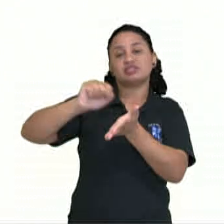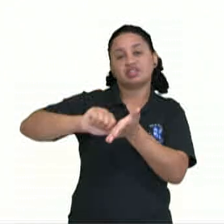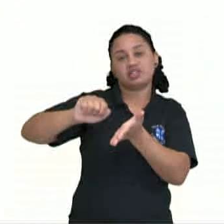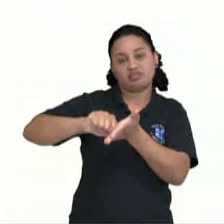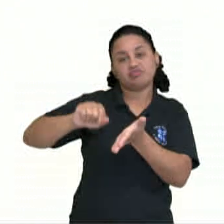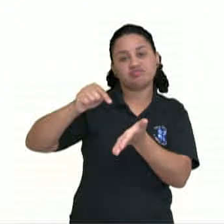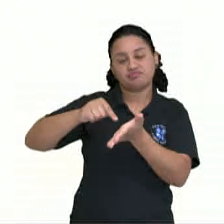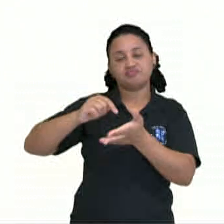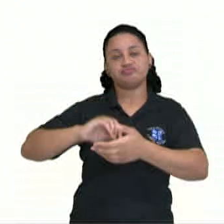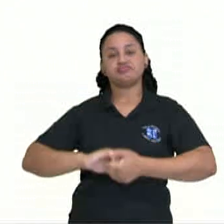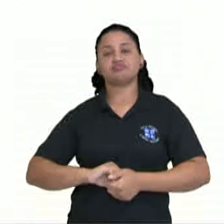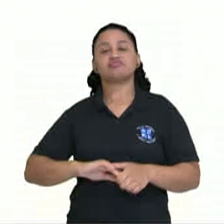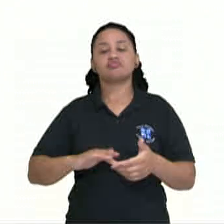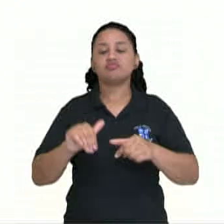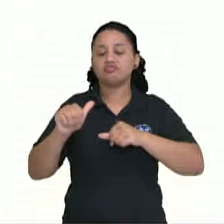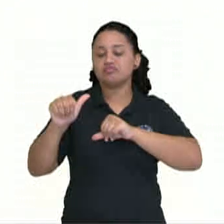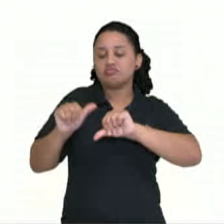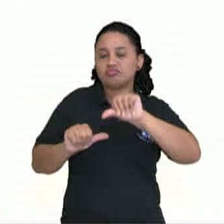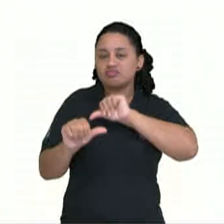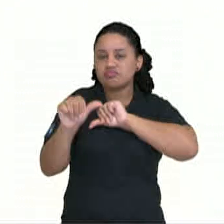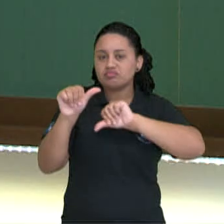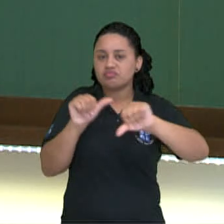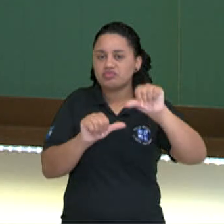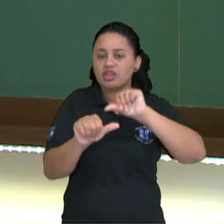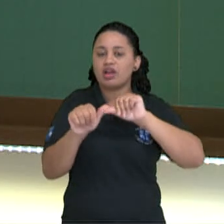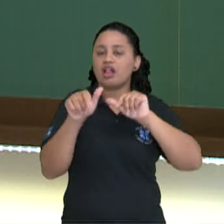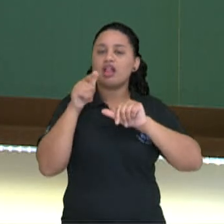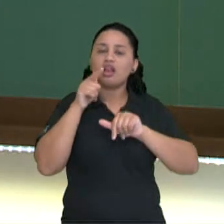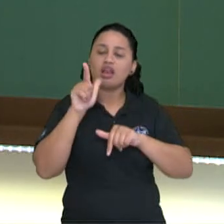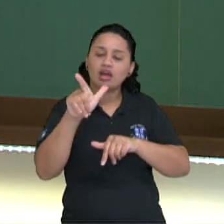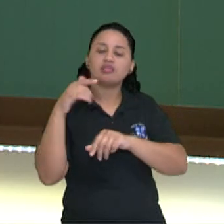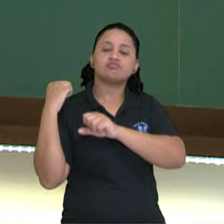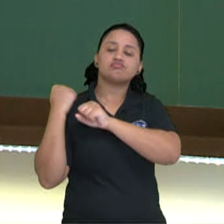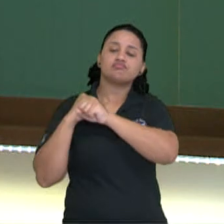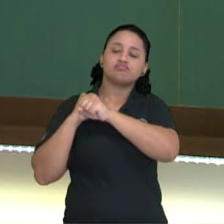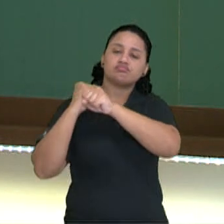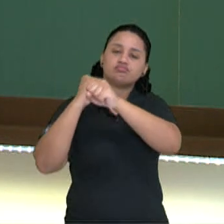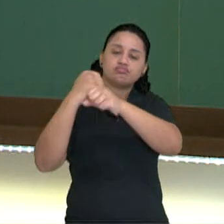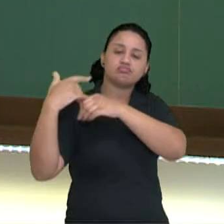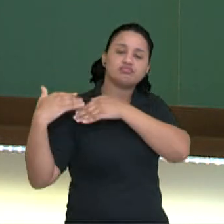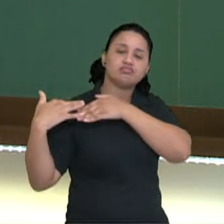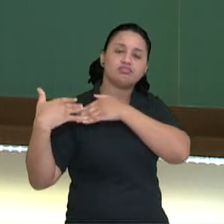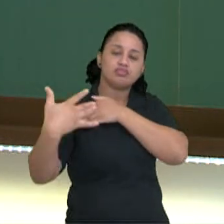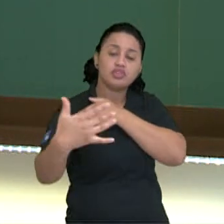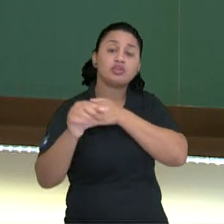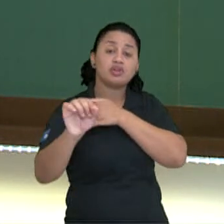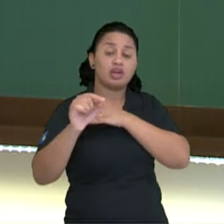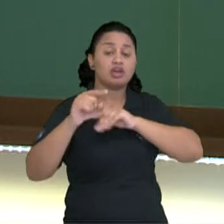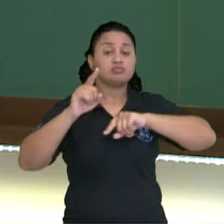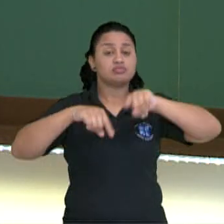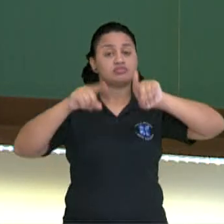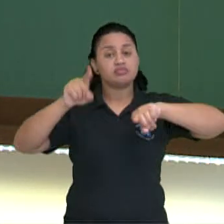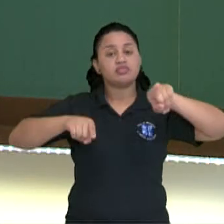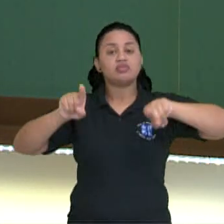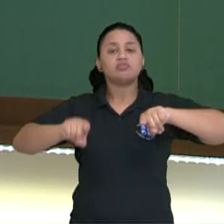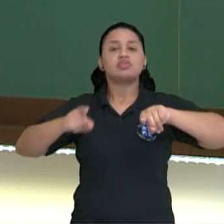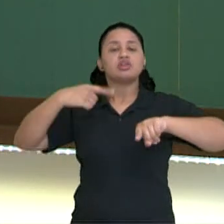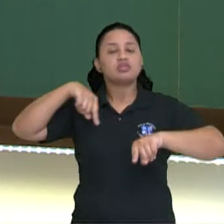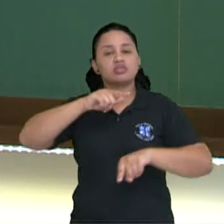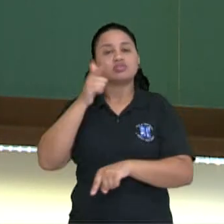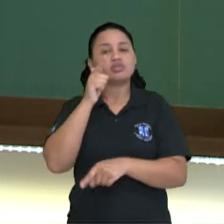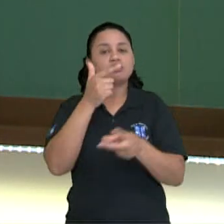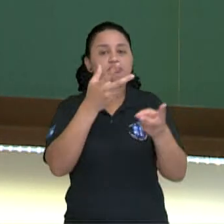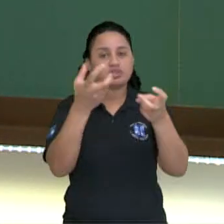oficial. Então, a mudança da língua ao longo do tempo é uma das variações que a gente